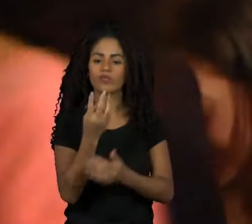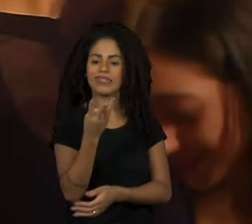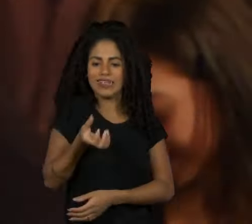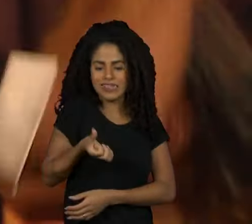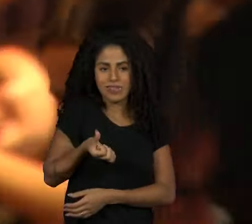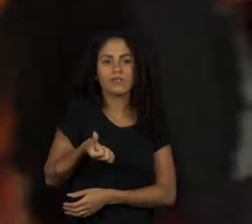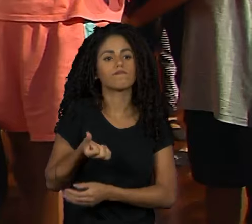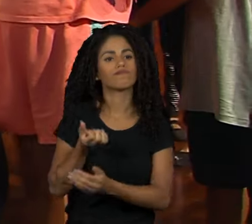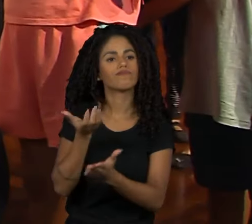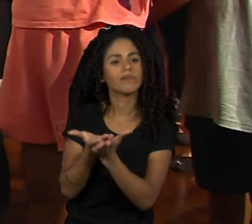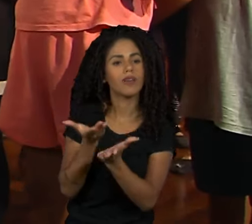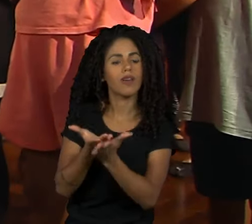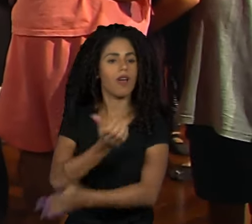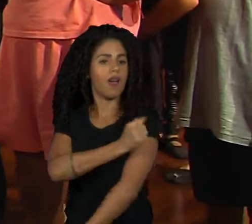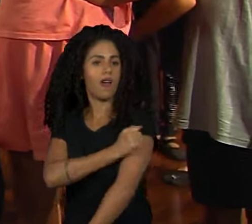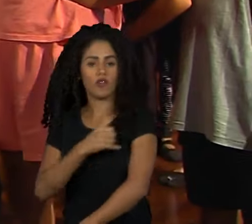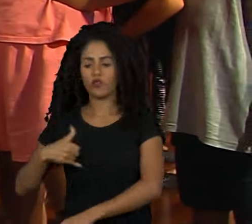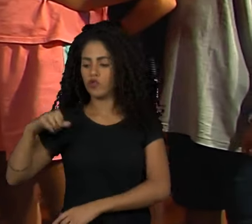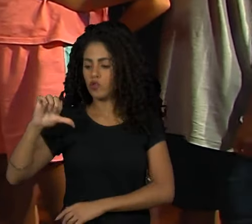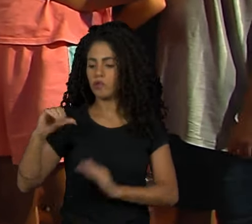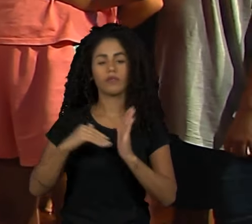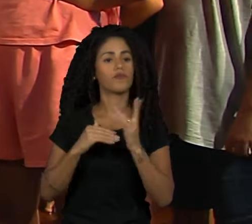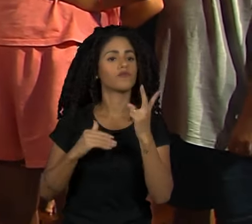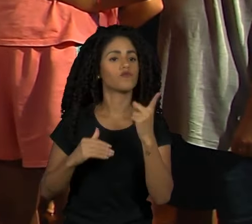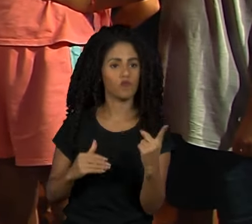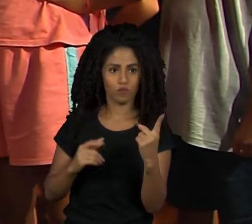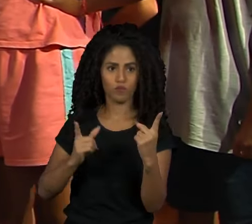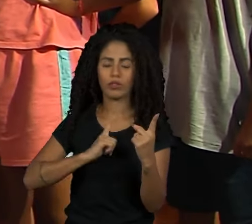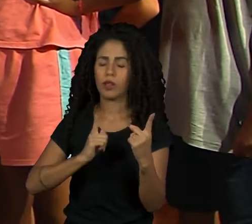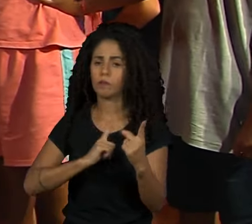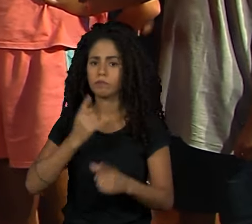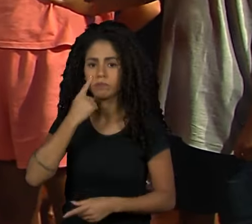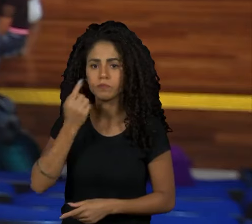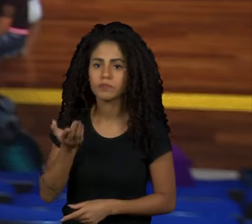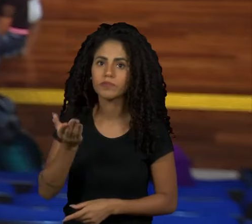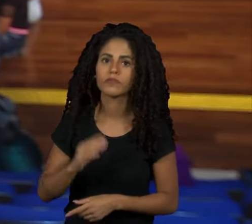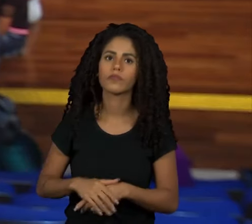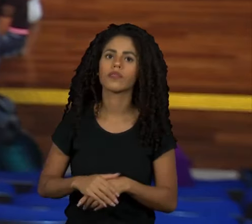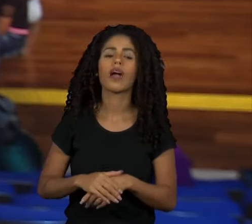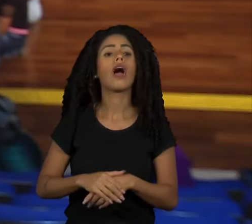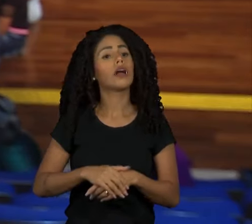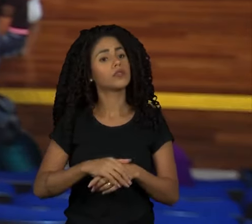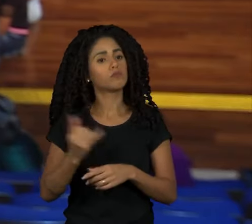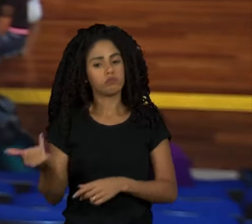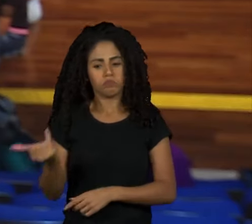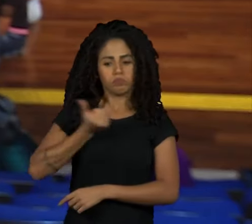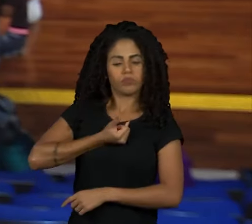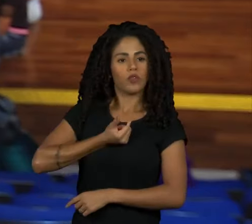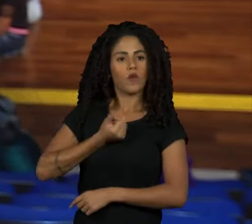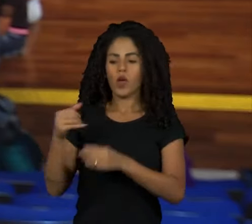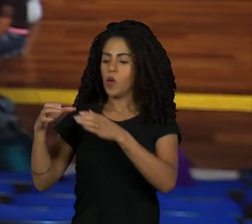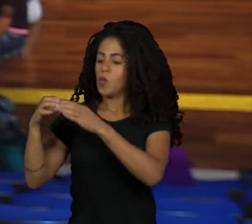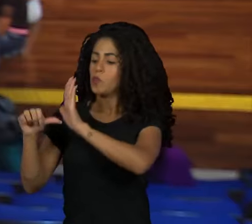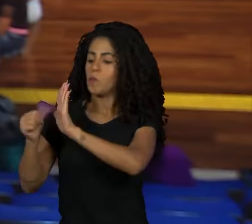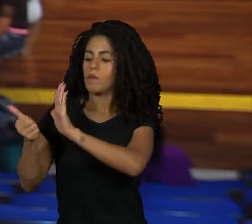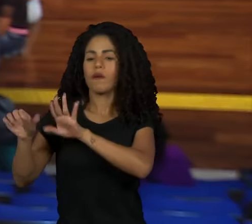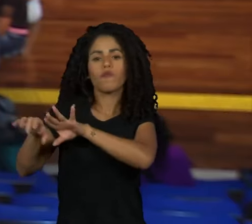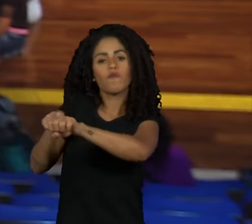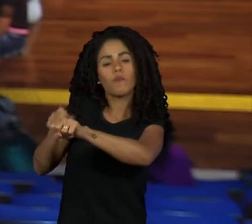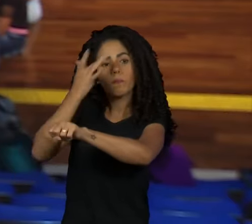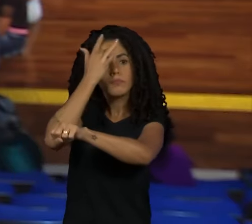36 alunos de 9 a 21 anos. A gente teve notícias da primeira edição, né? Então a gente soube de pessoas que